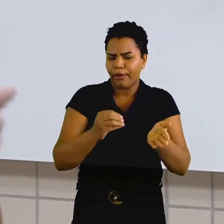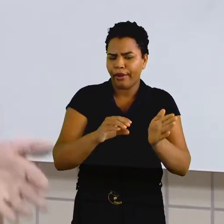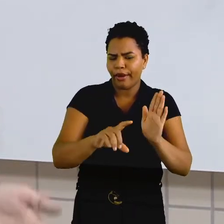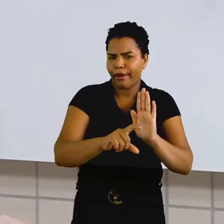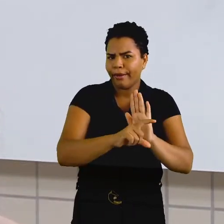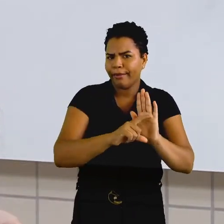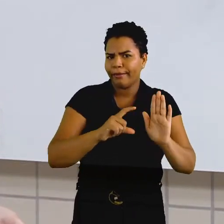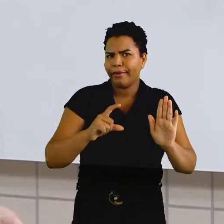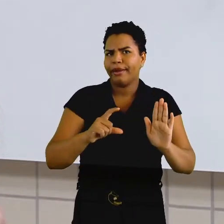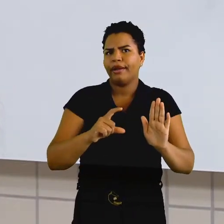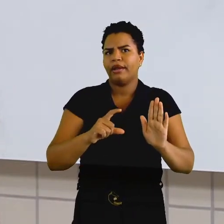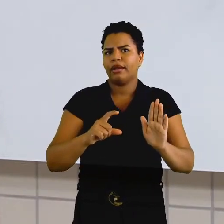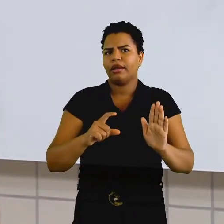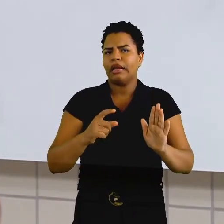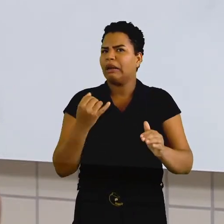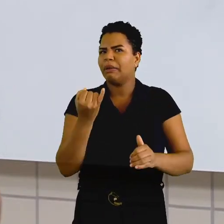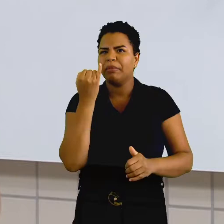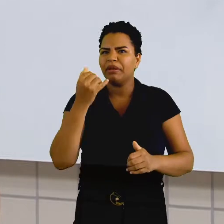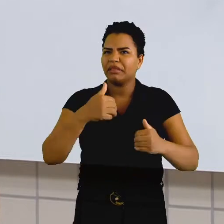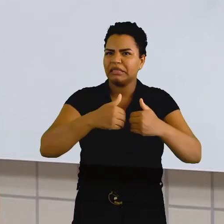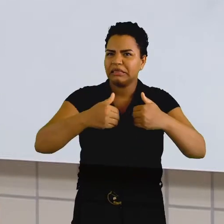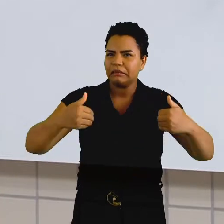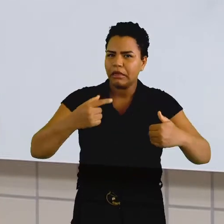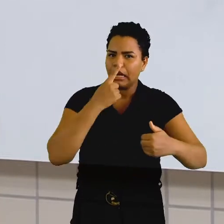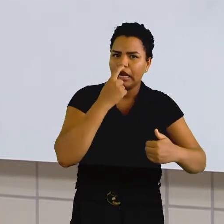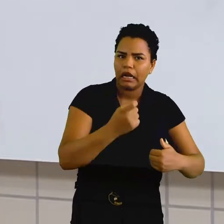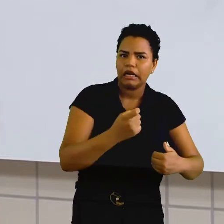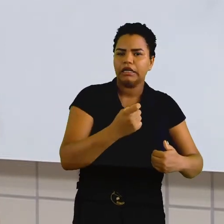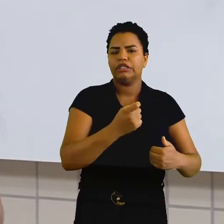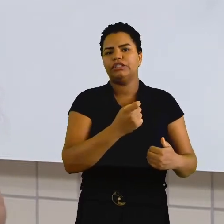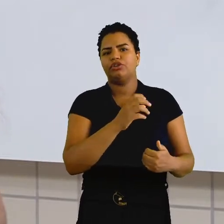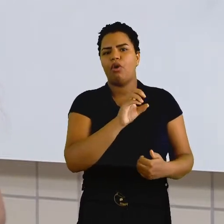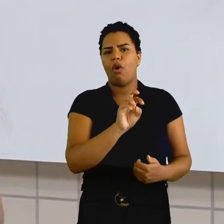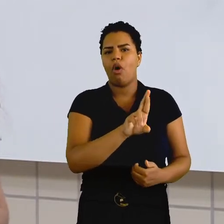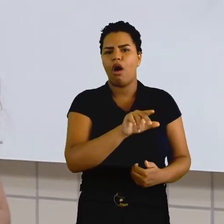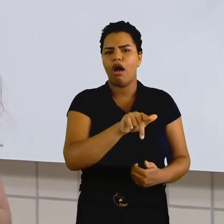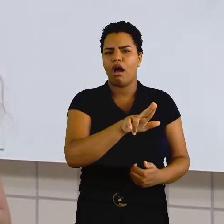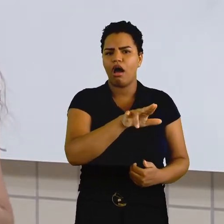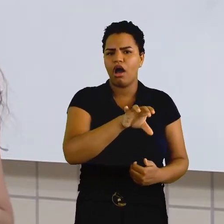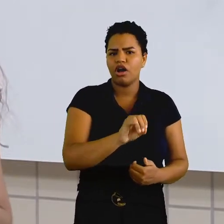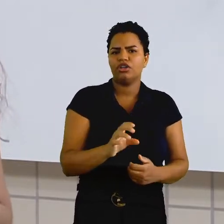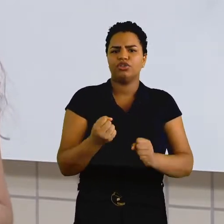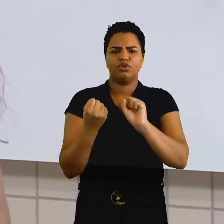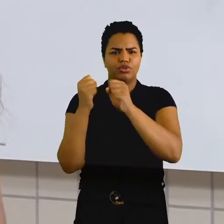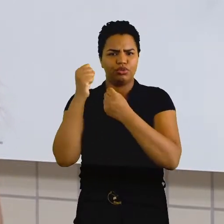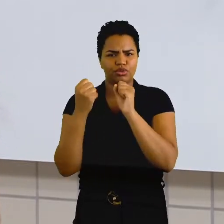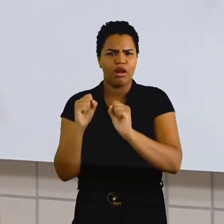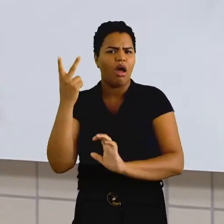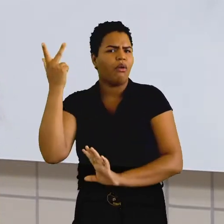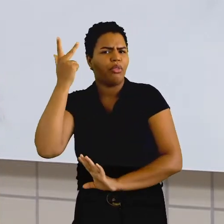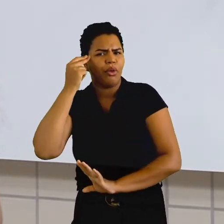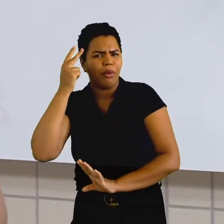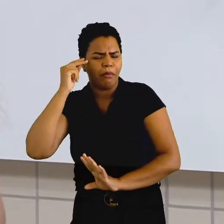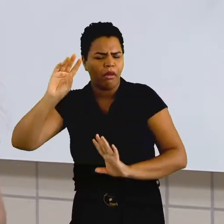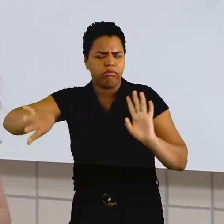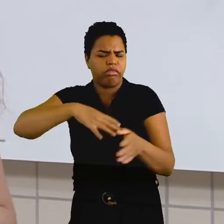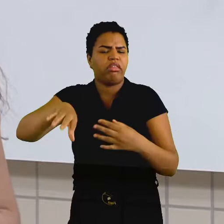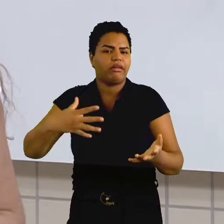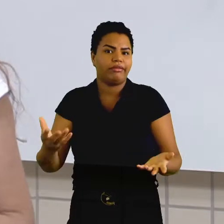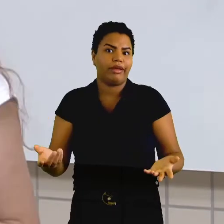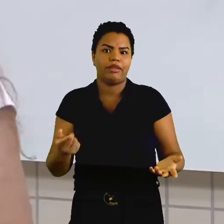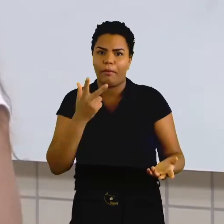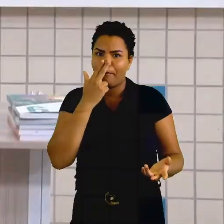em orgânico, em industrial, em lixo comum. Então eu vou estar me contradizendo, não vai ter